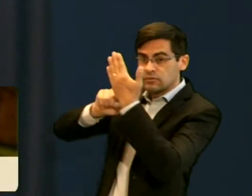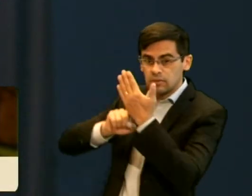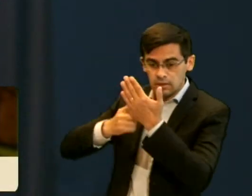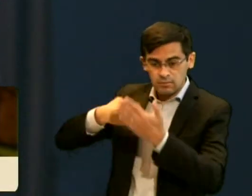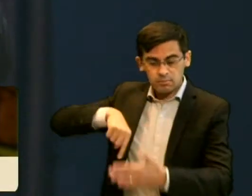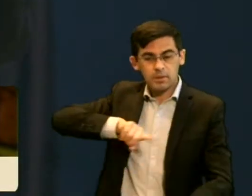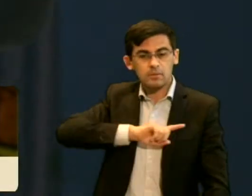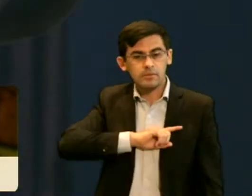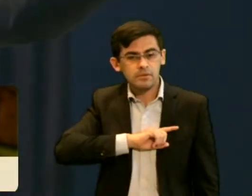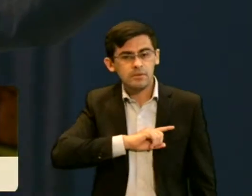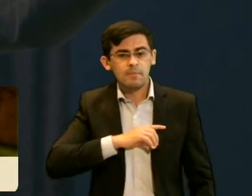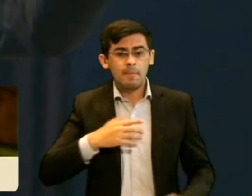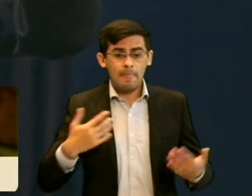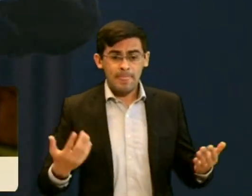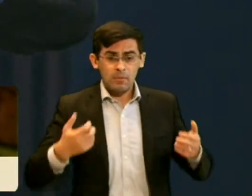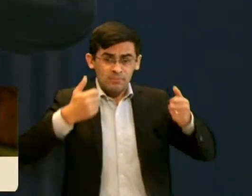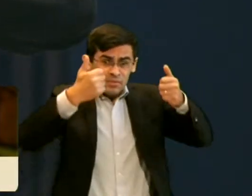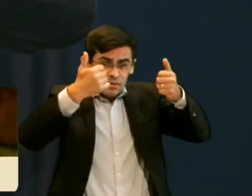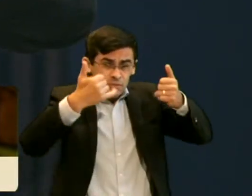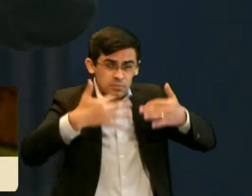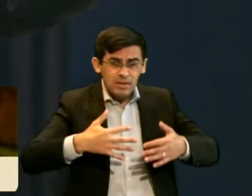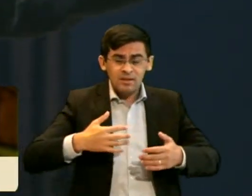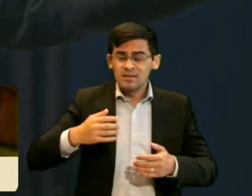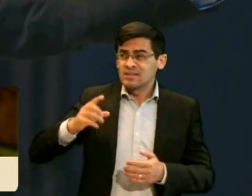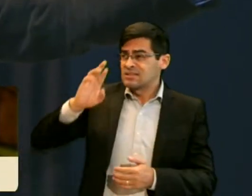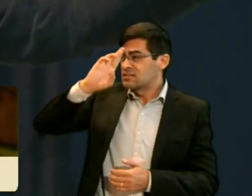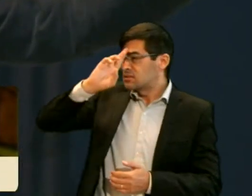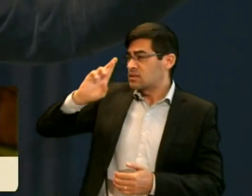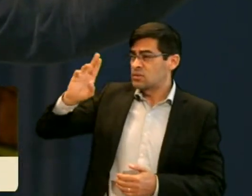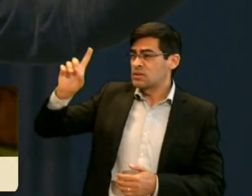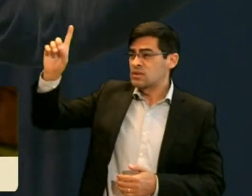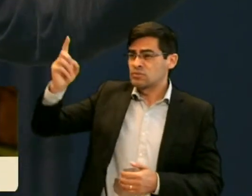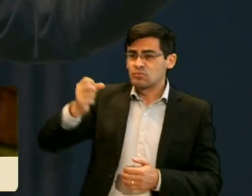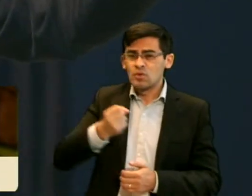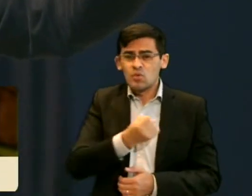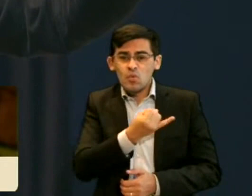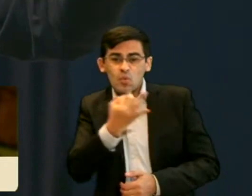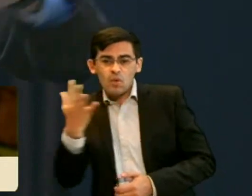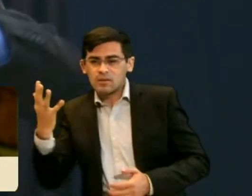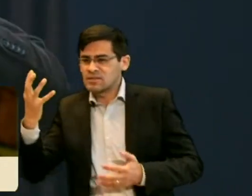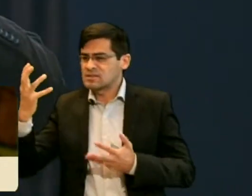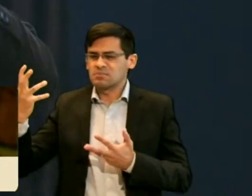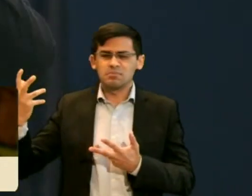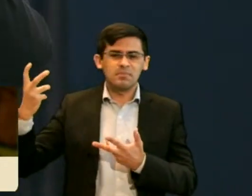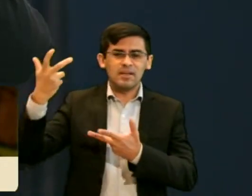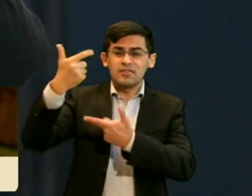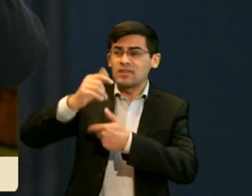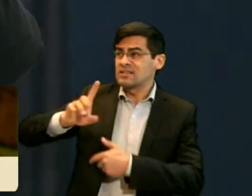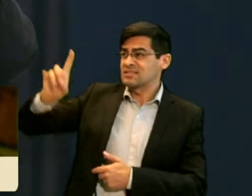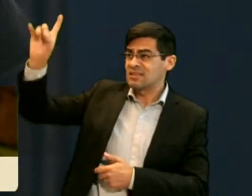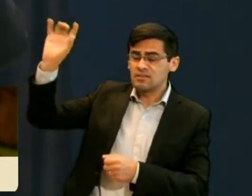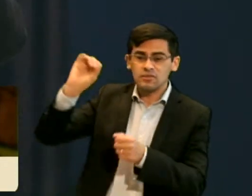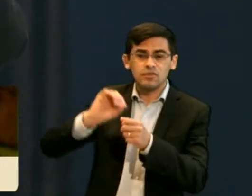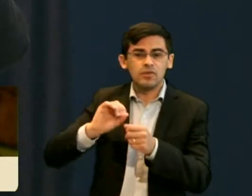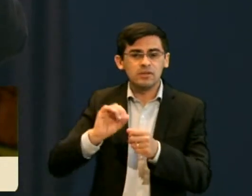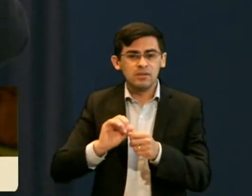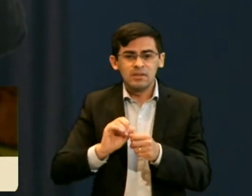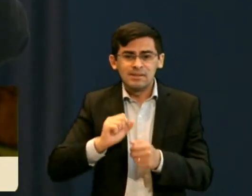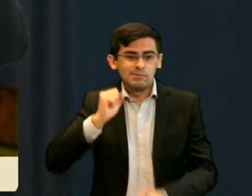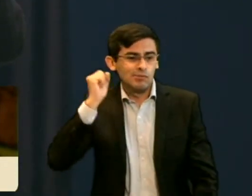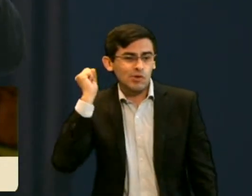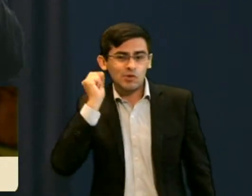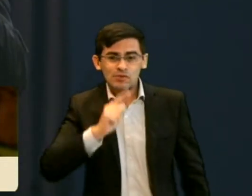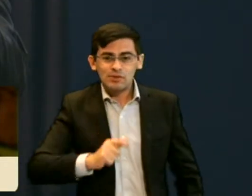Senhor meu Deus, quantas maravilhas tem feito. Não pode se relatar os planos